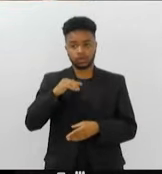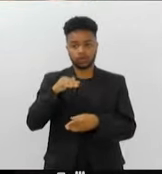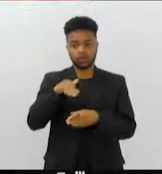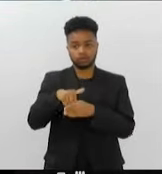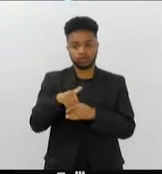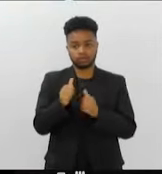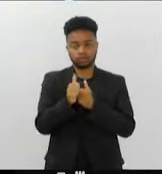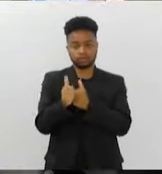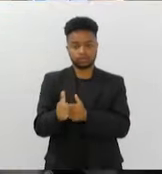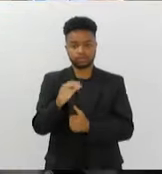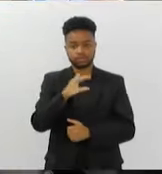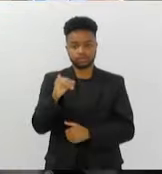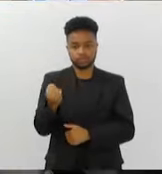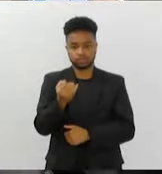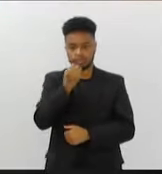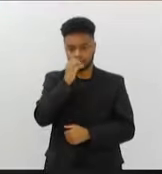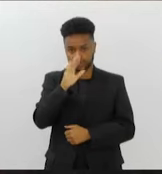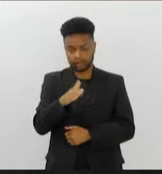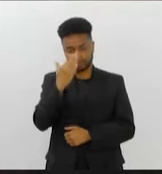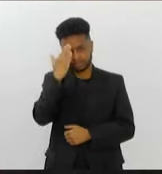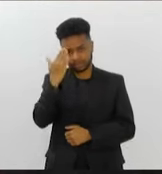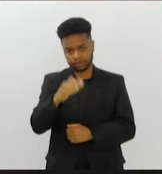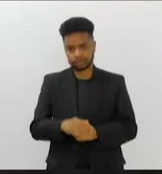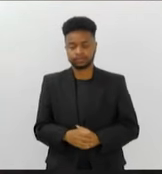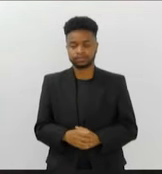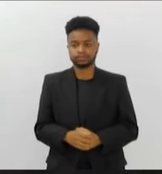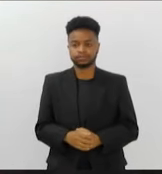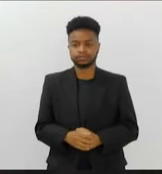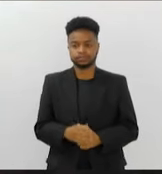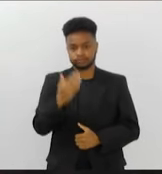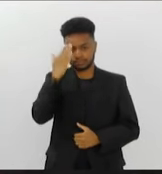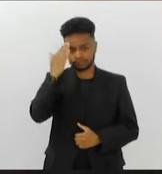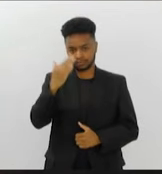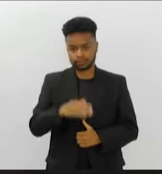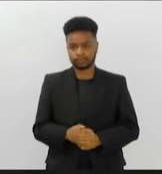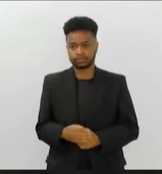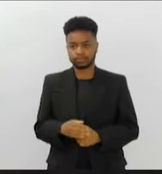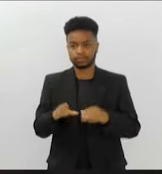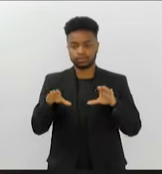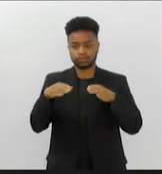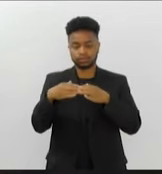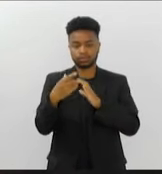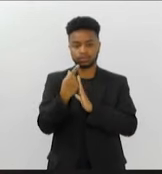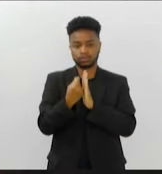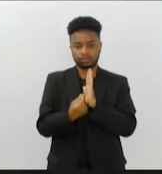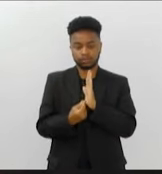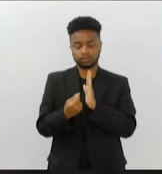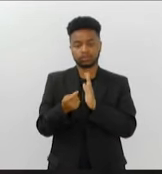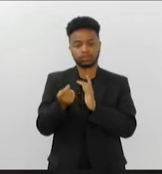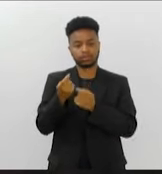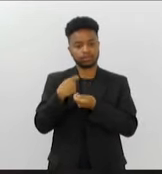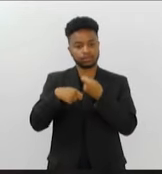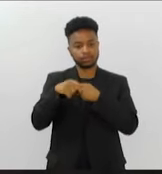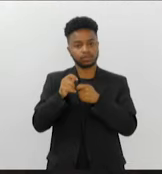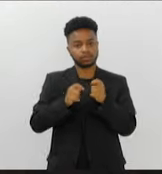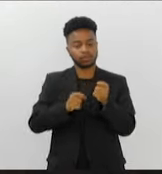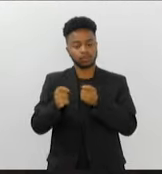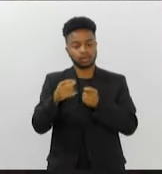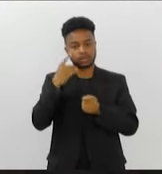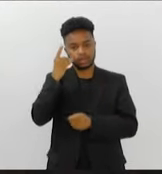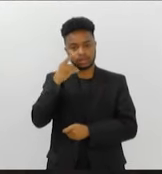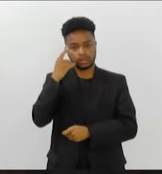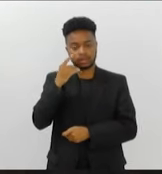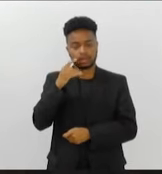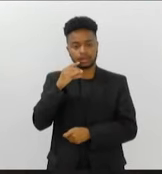acompanhe CCJ. Boa tarde, meus. Muito obrigado. Boa tarde. Muito obrigado. Pela Comissão de Orçamento e Finanças, deputado, vice-presidente